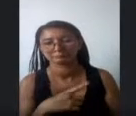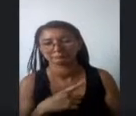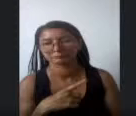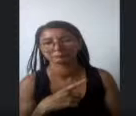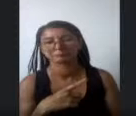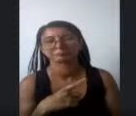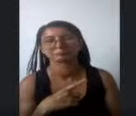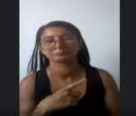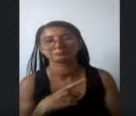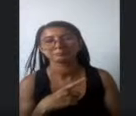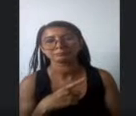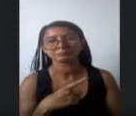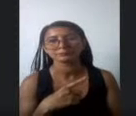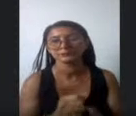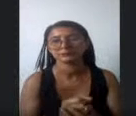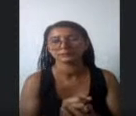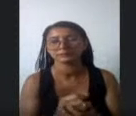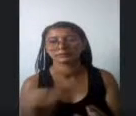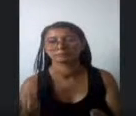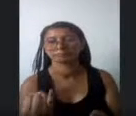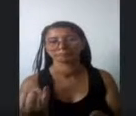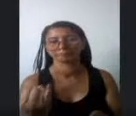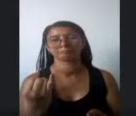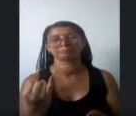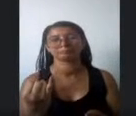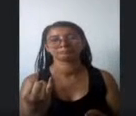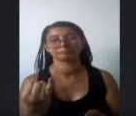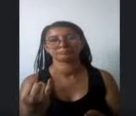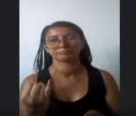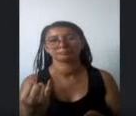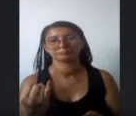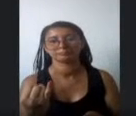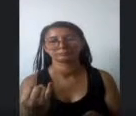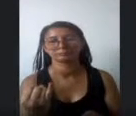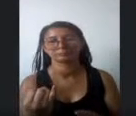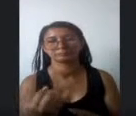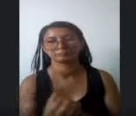Exatamente, então esse contexto é importante, né? Então, e assim,